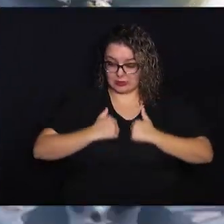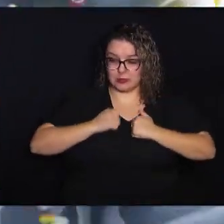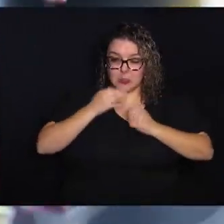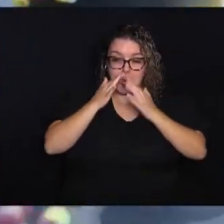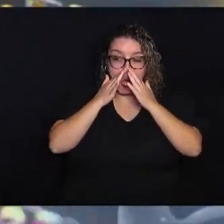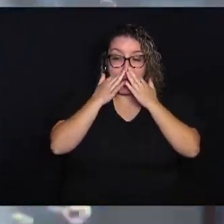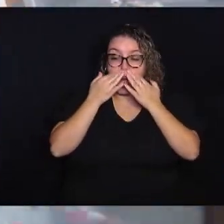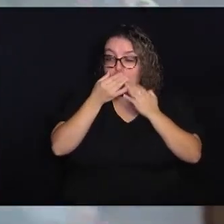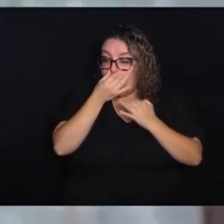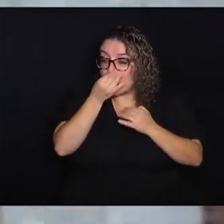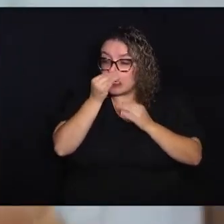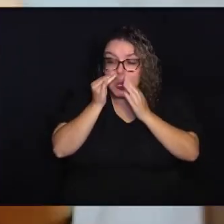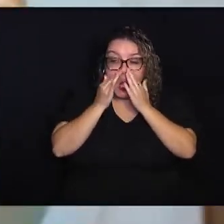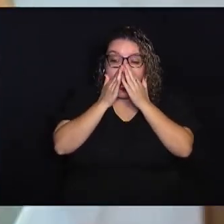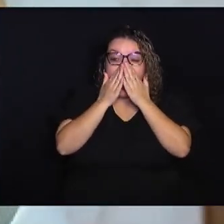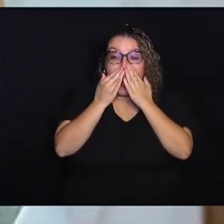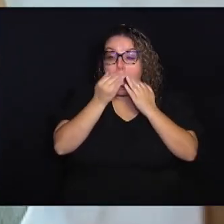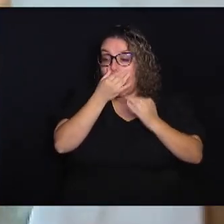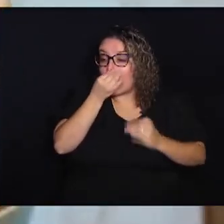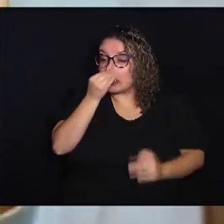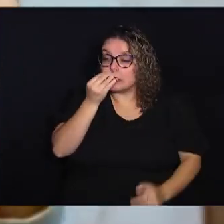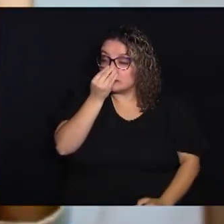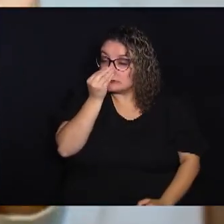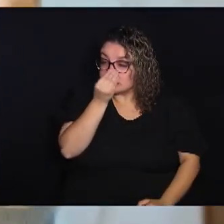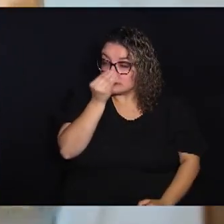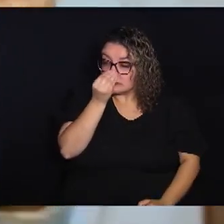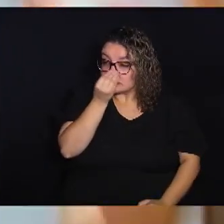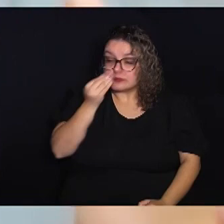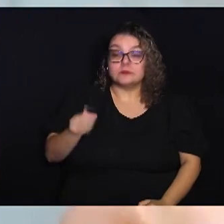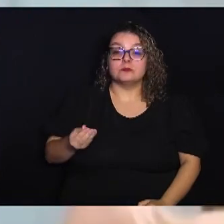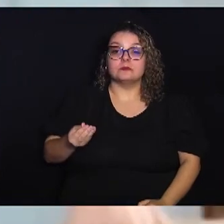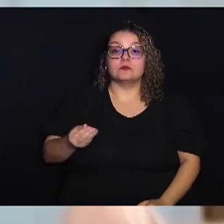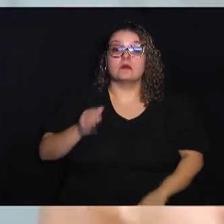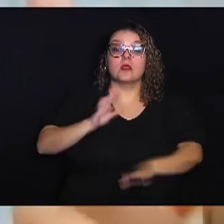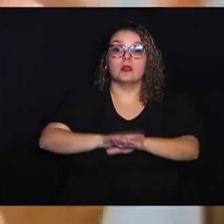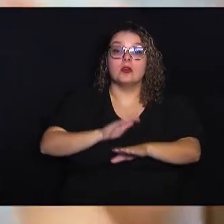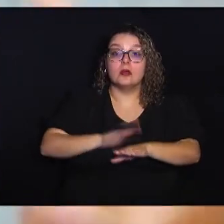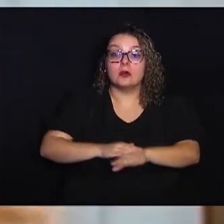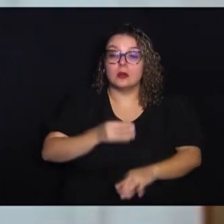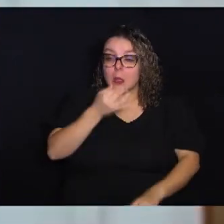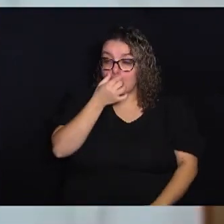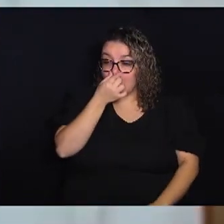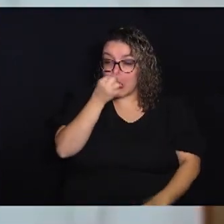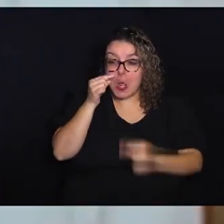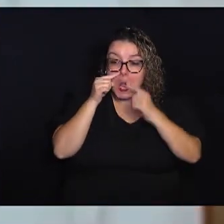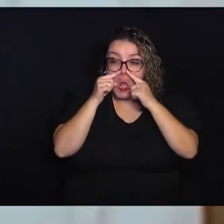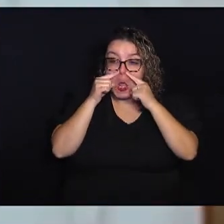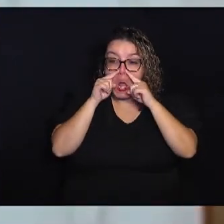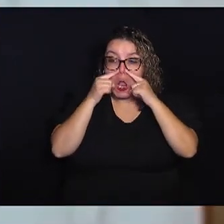nariz e vão causar sintomas como se fosse uma reação do nariz, do sistema nasal, aquilo ali. Que é o